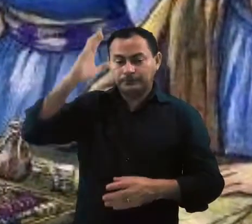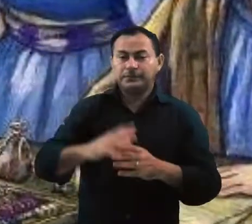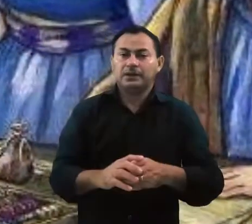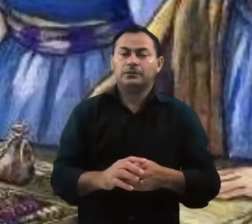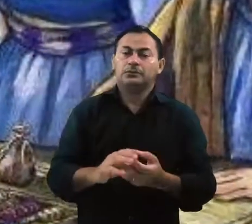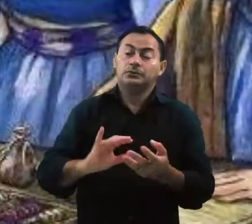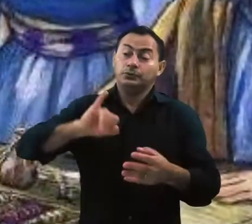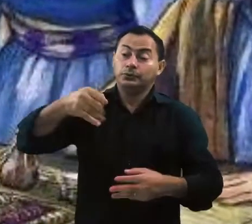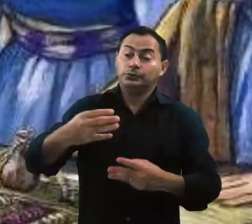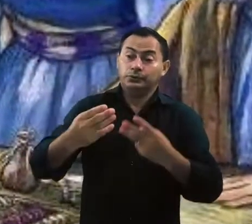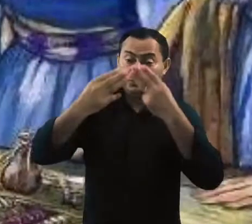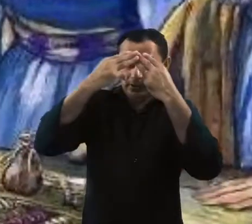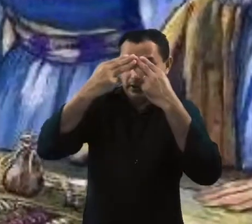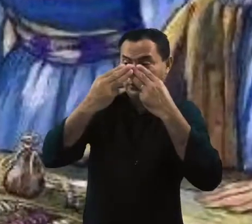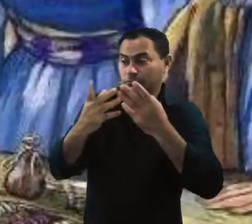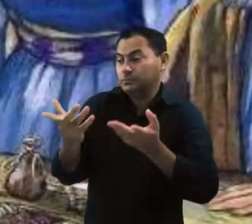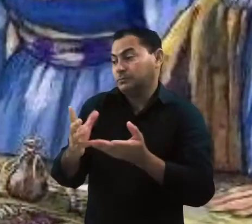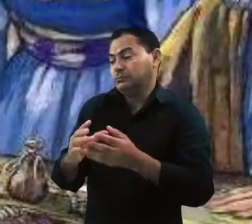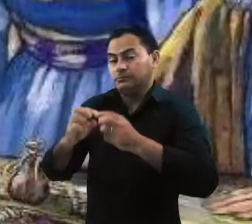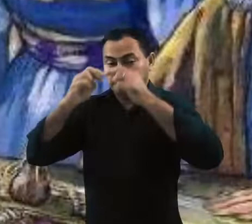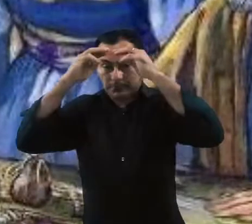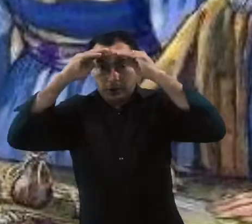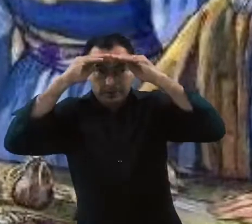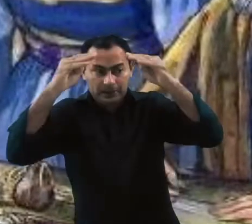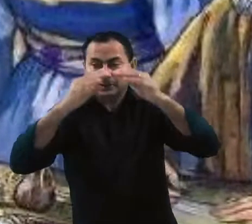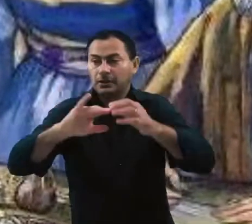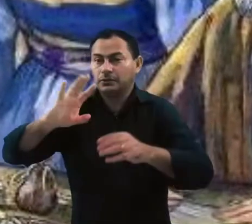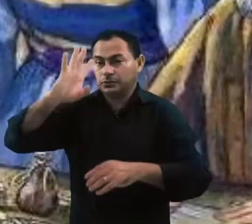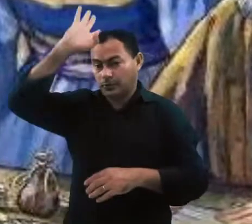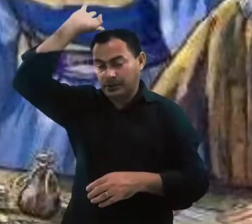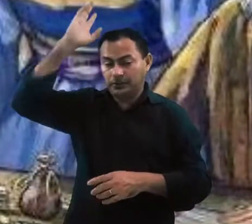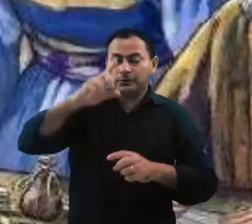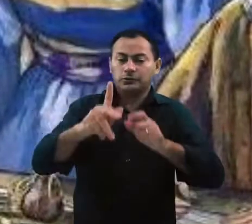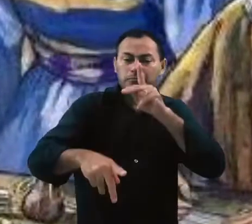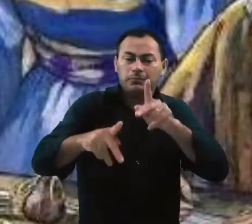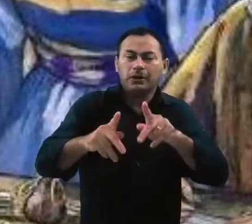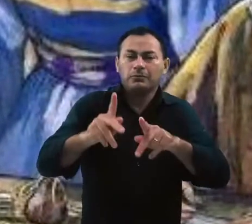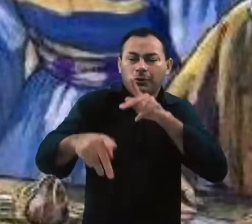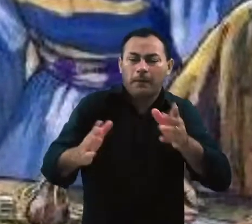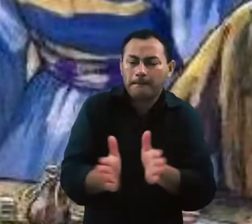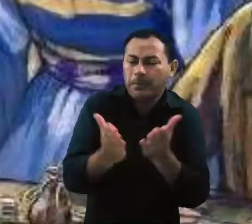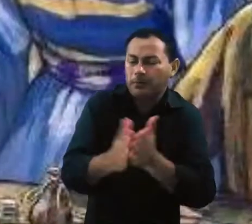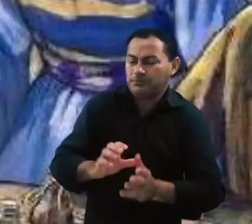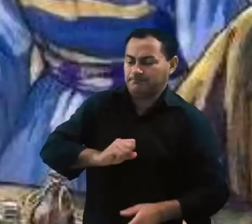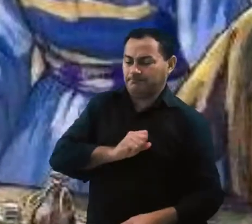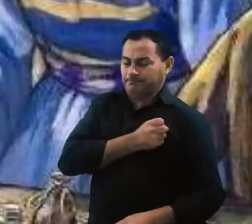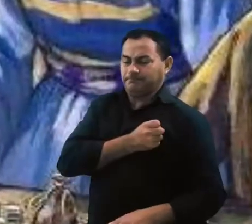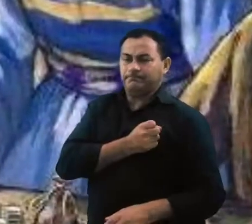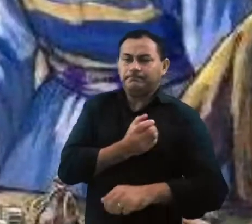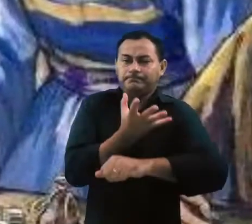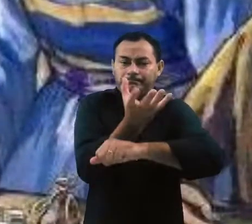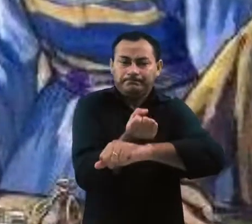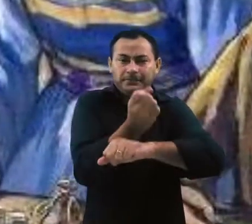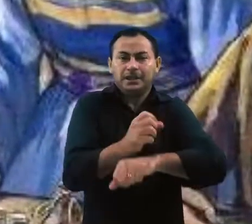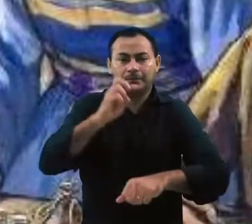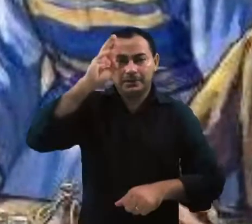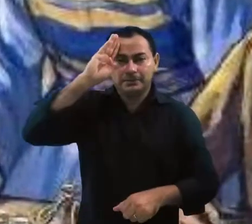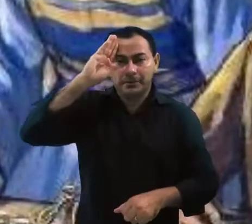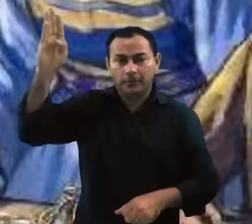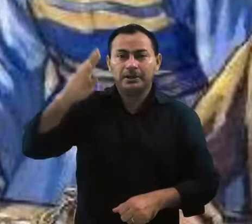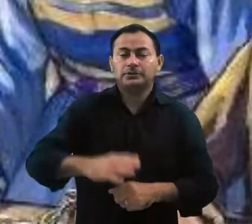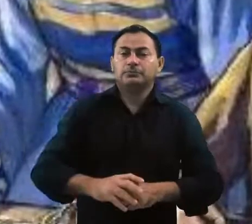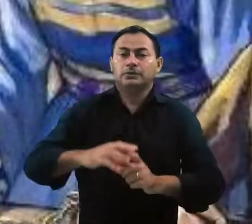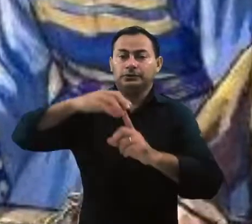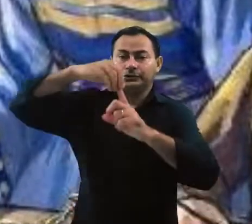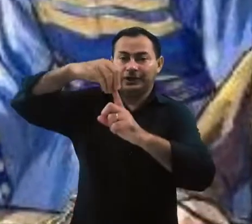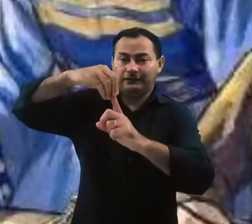Contavam com o respaldo dos Romanos os pobres não tinham a quem recorrer e por isso odiavam os publicanos e e principalmente o